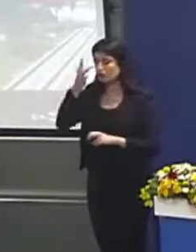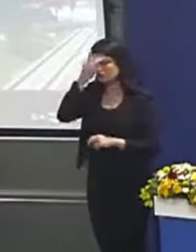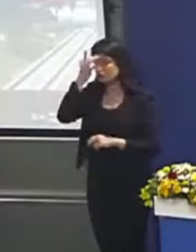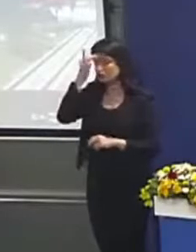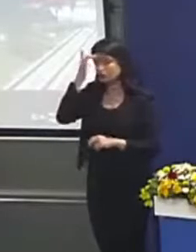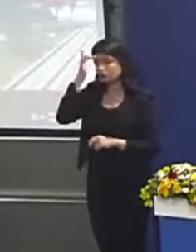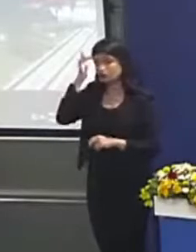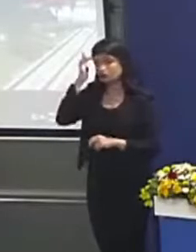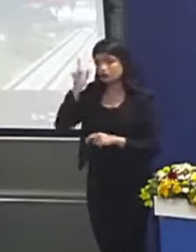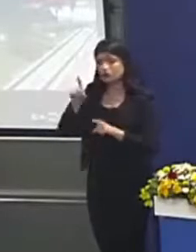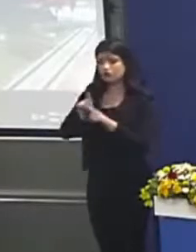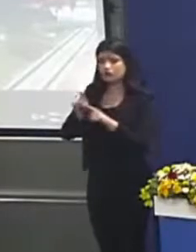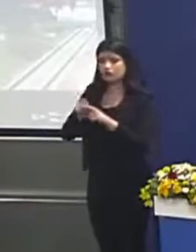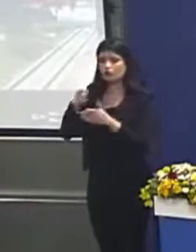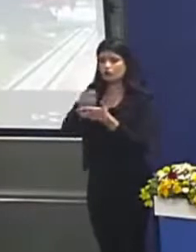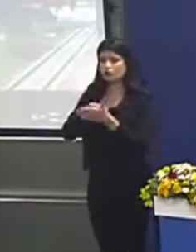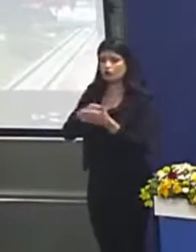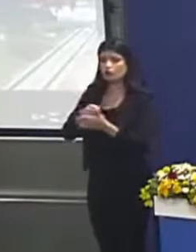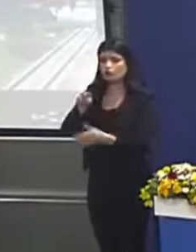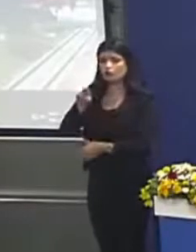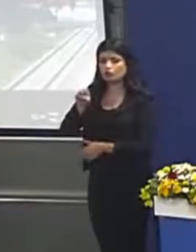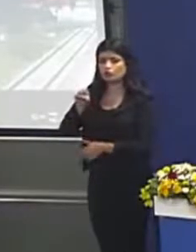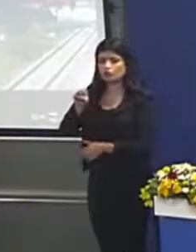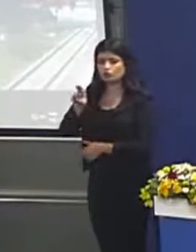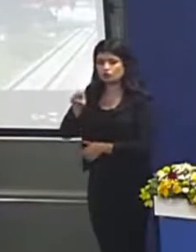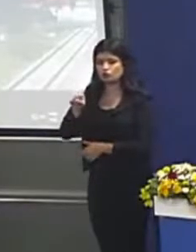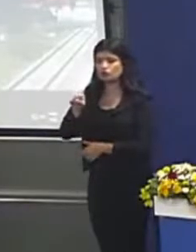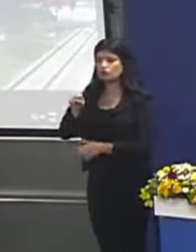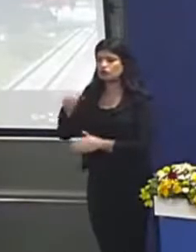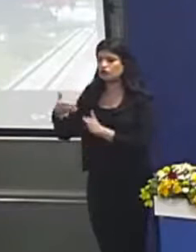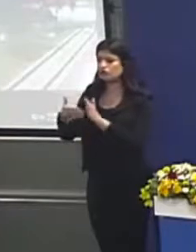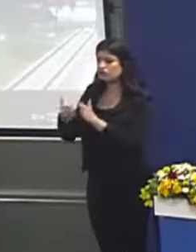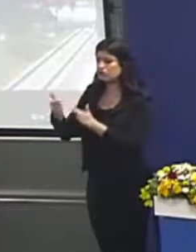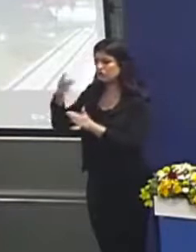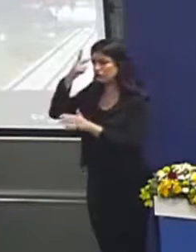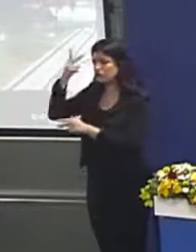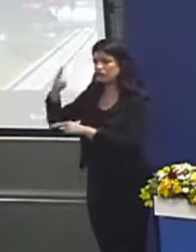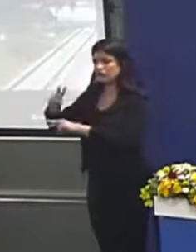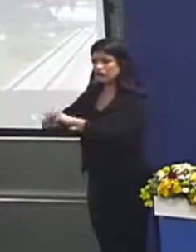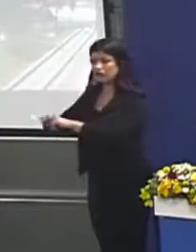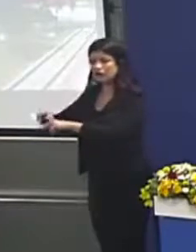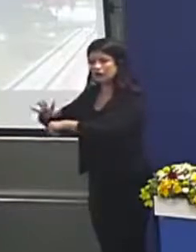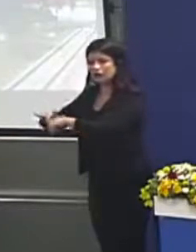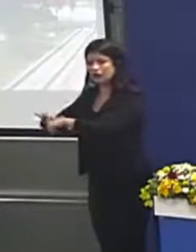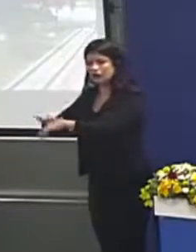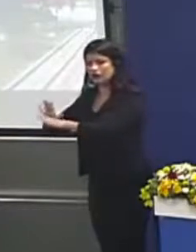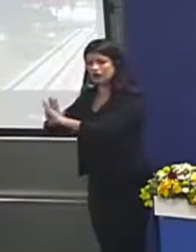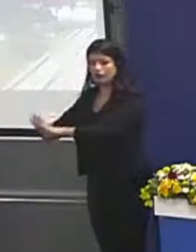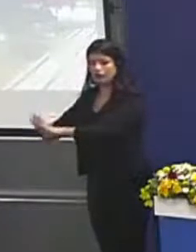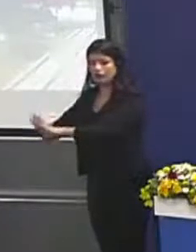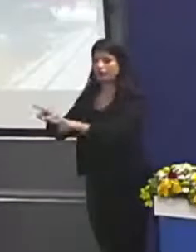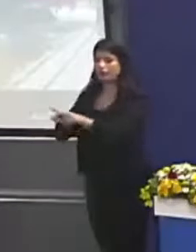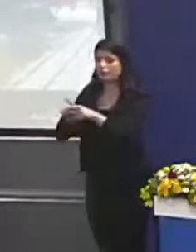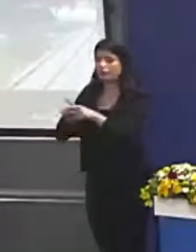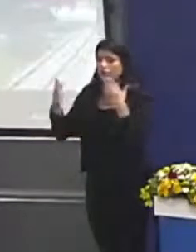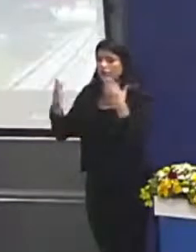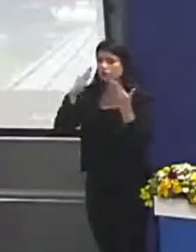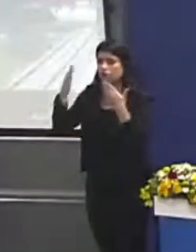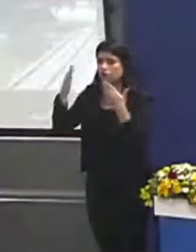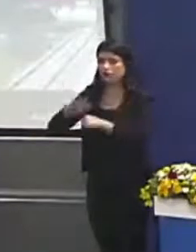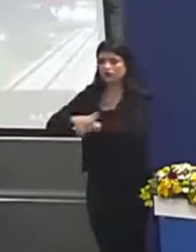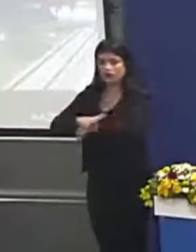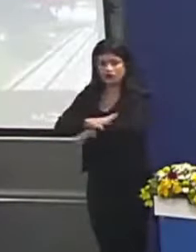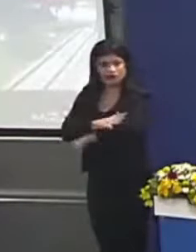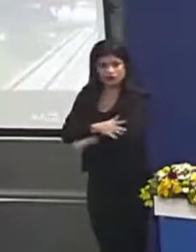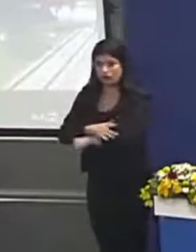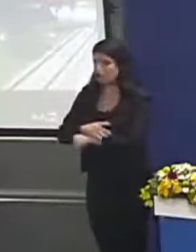mental e a luta por um SUS antimanicomial, uma psicologia implicada na psicologia antirracista,